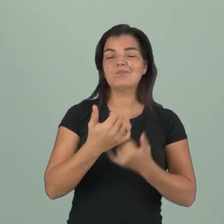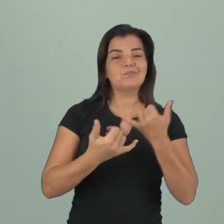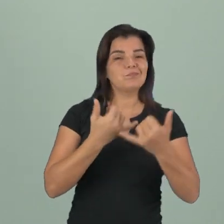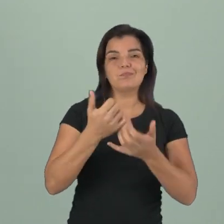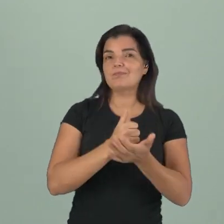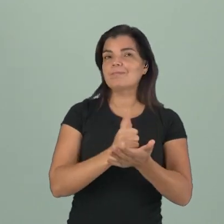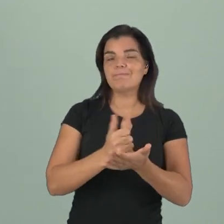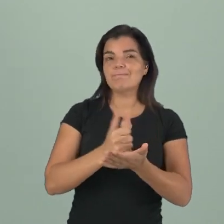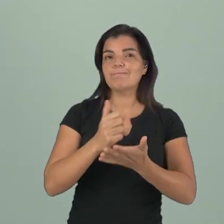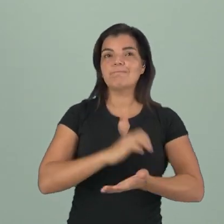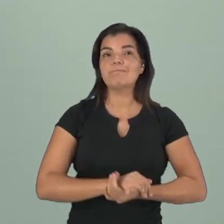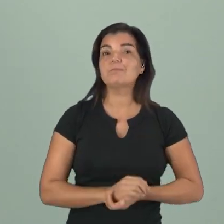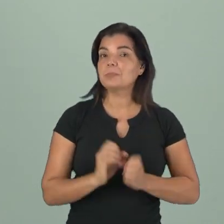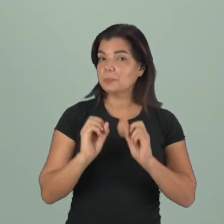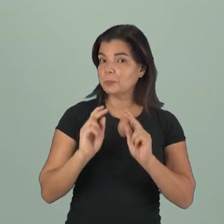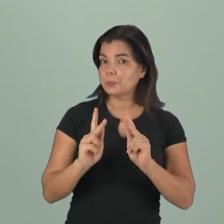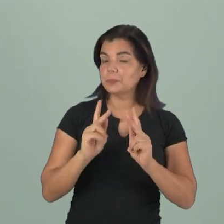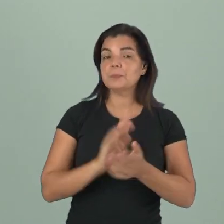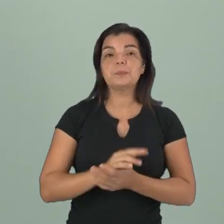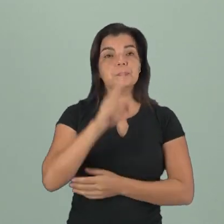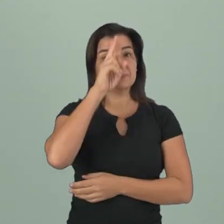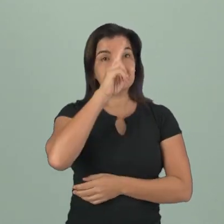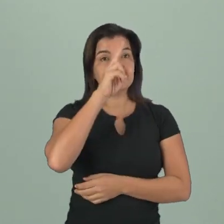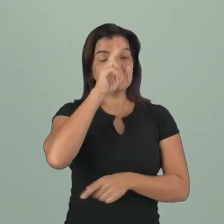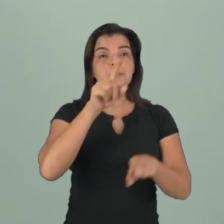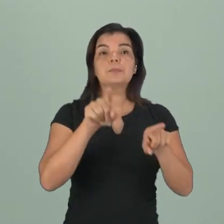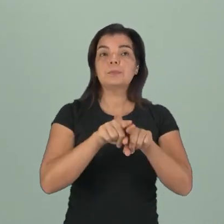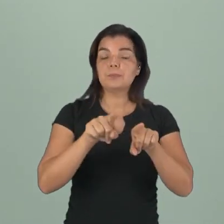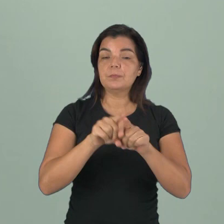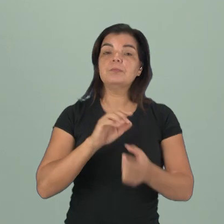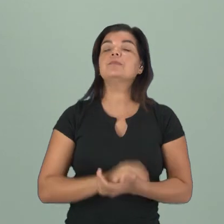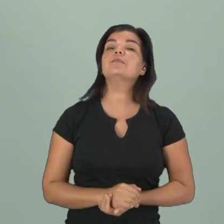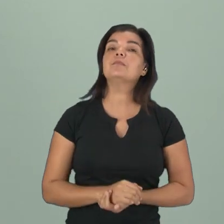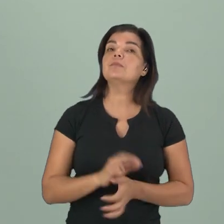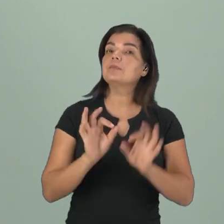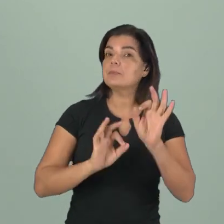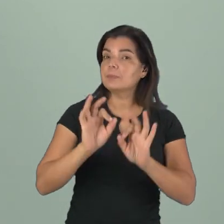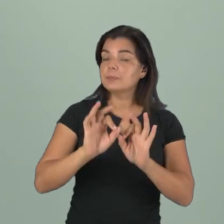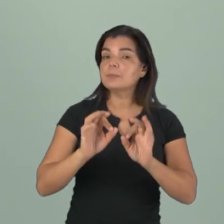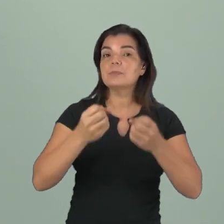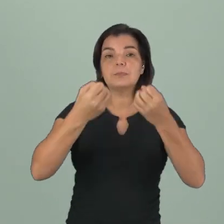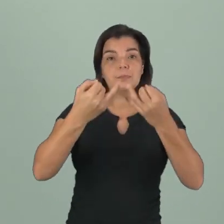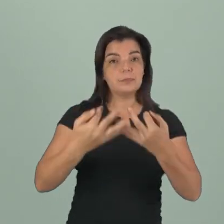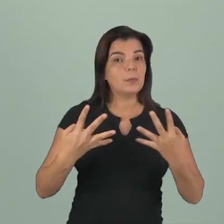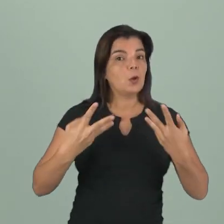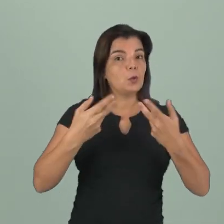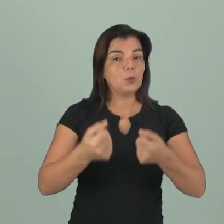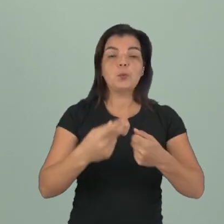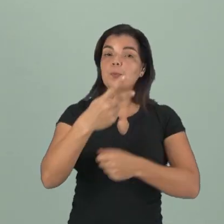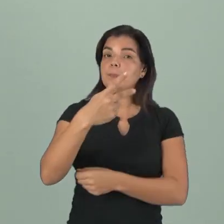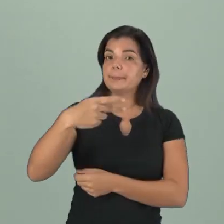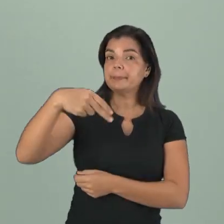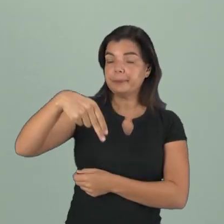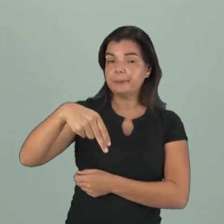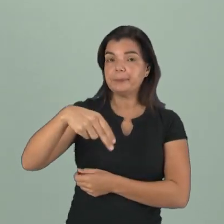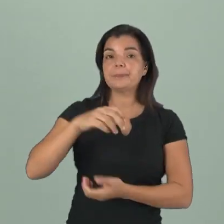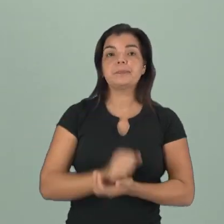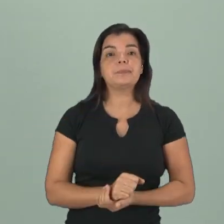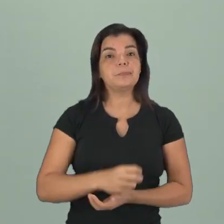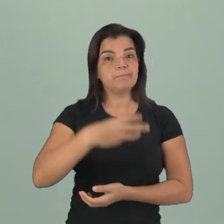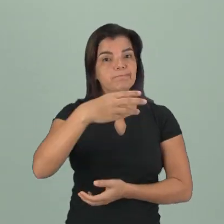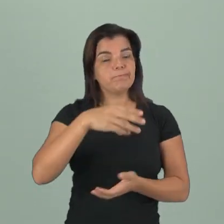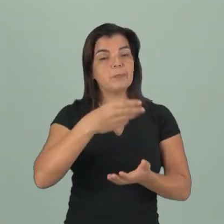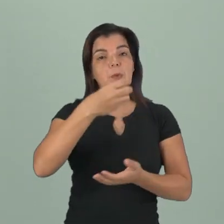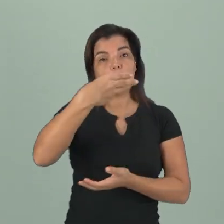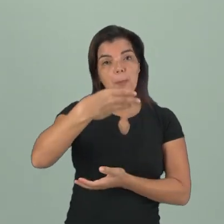não jogo jogos, ok? Lembrando, pessoal, que esse formato aí é quando a gente fala de todos os pronomes, menos a terceira